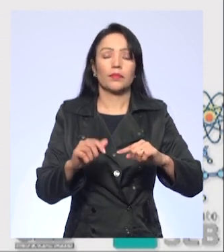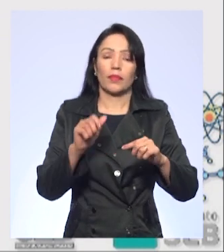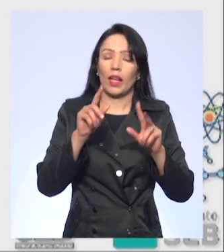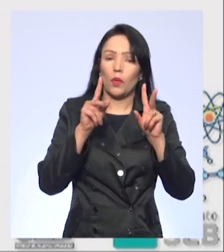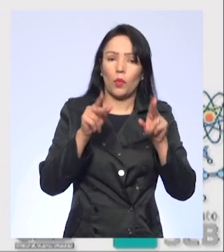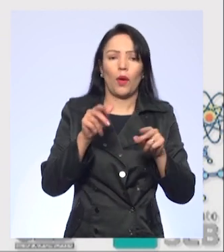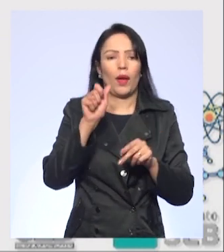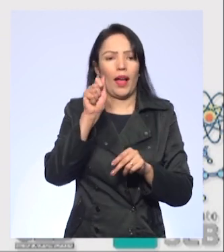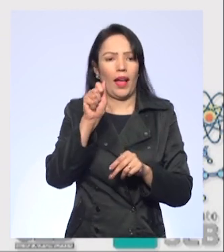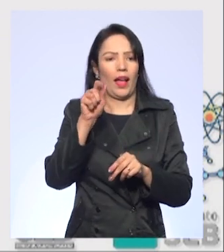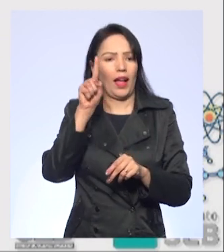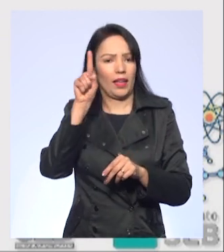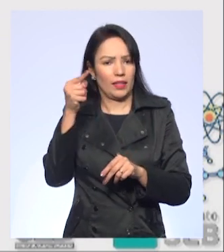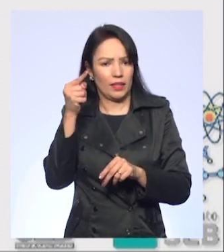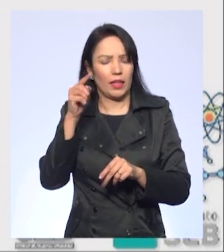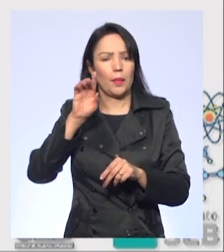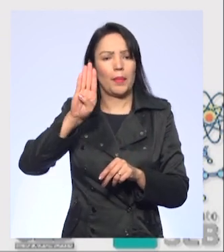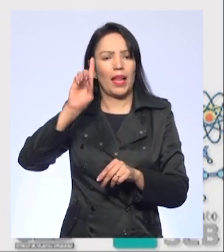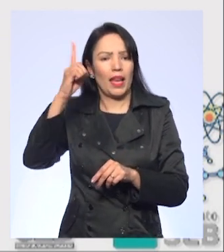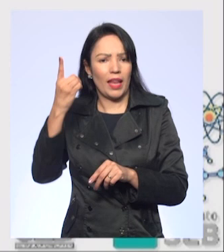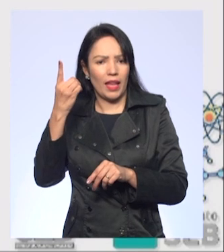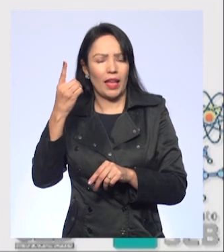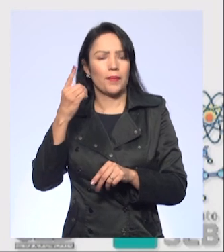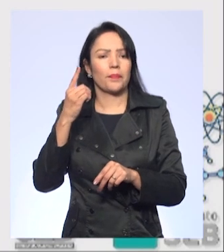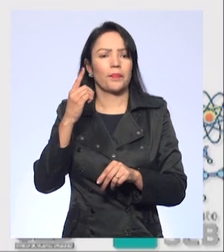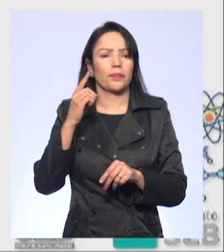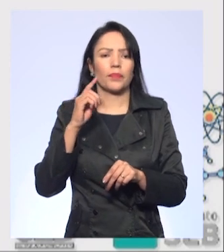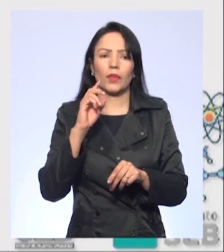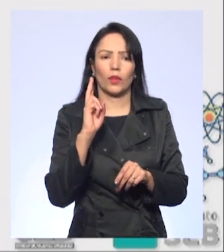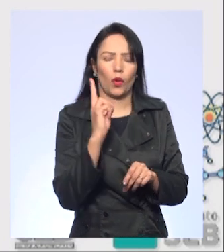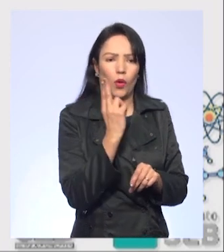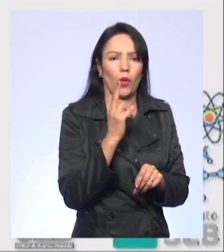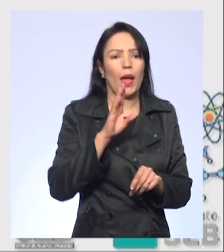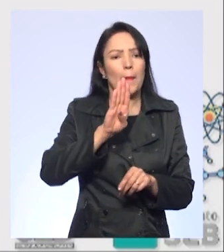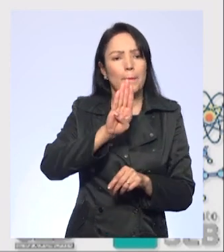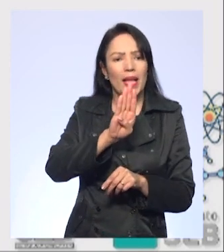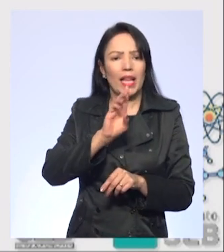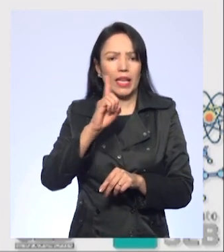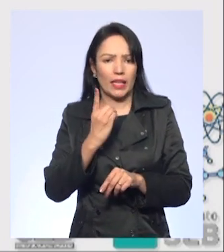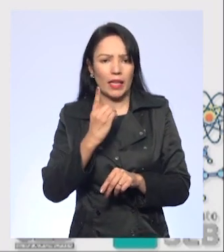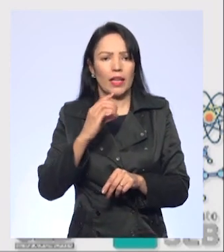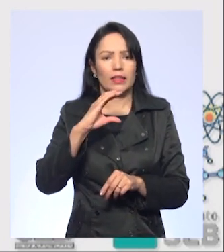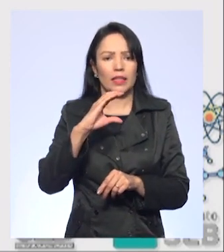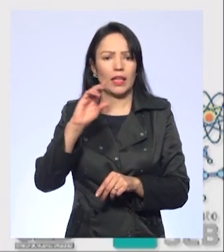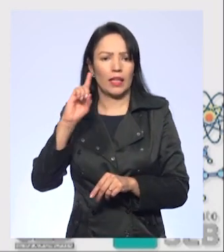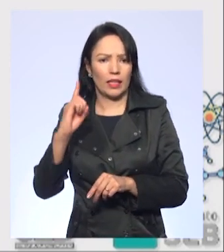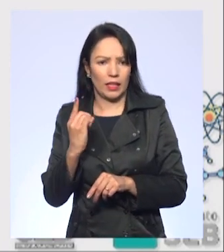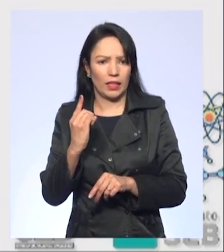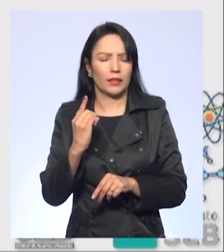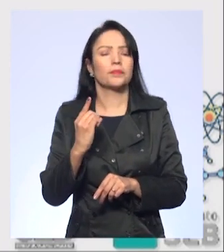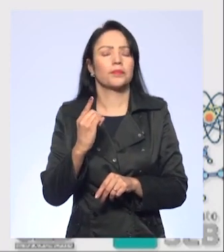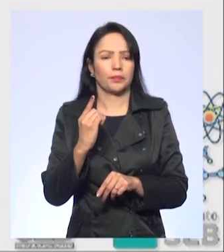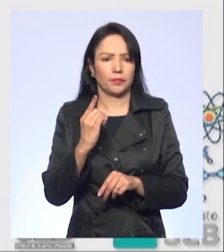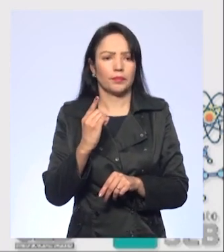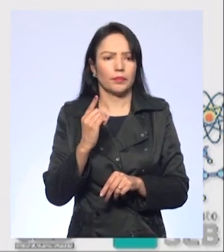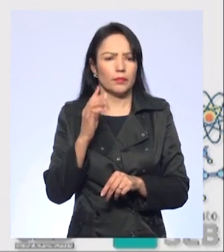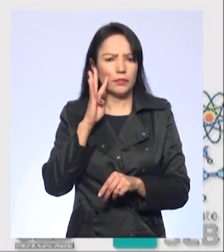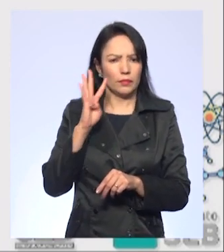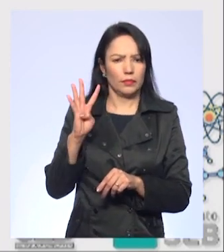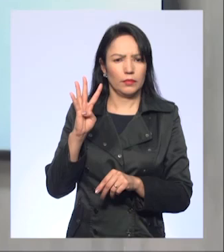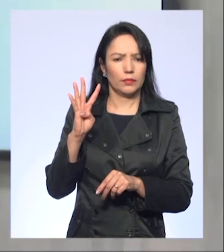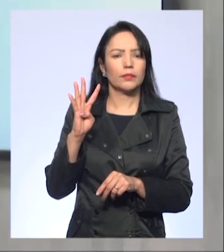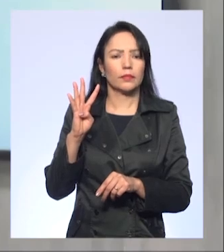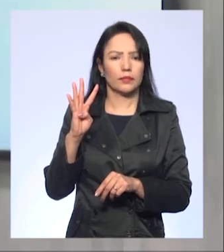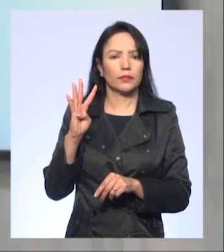peguei o segmento BC, na outra transversal, o segmento correspondente é B', C'. Dá atenção aqui para o Fredão um